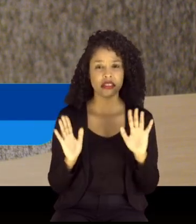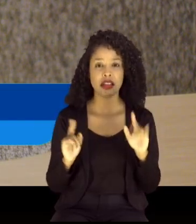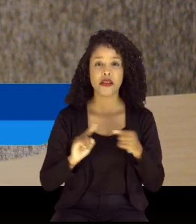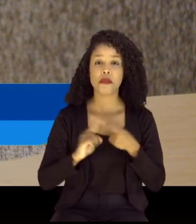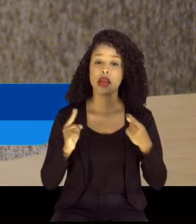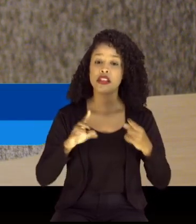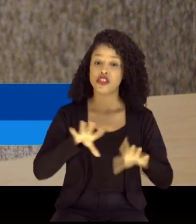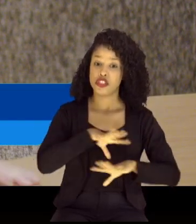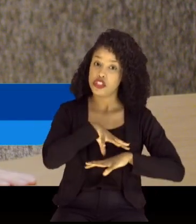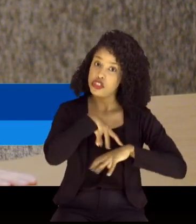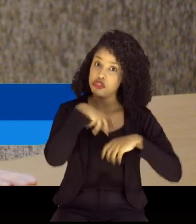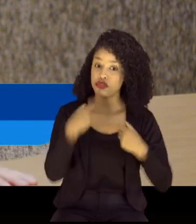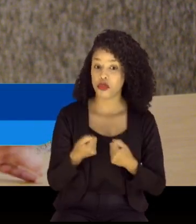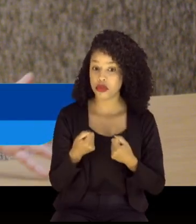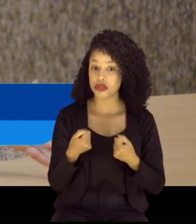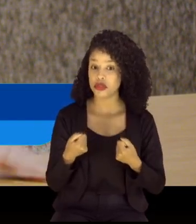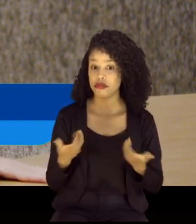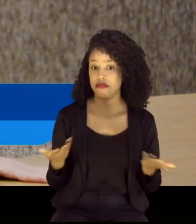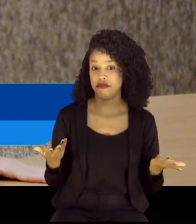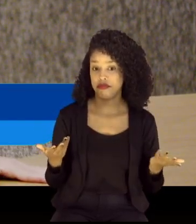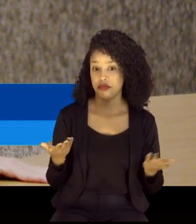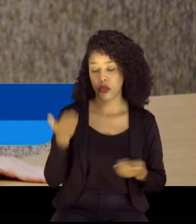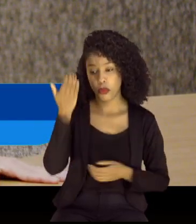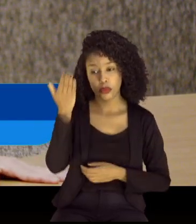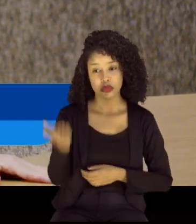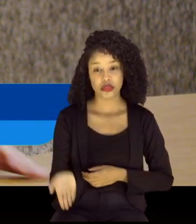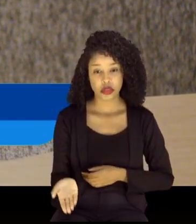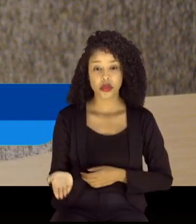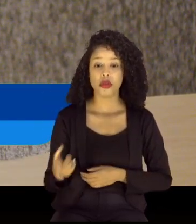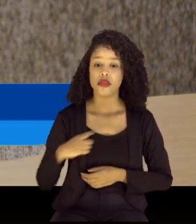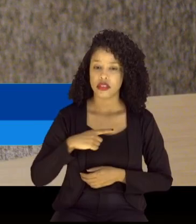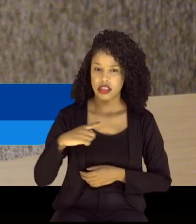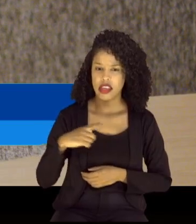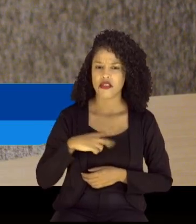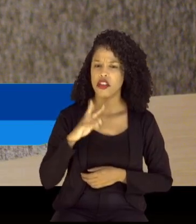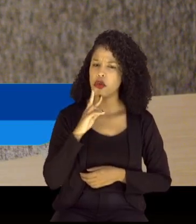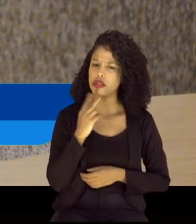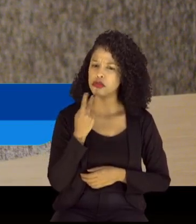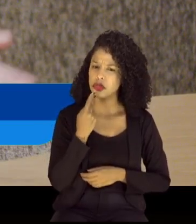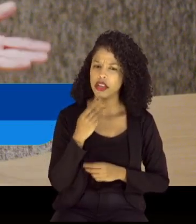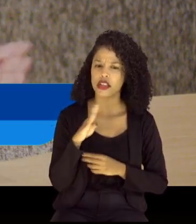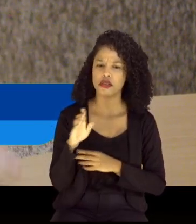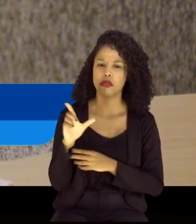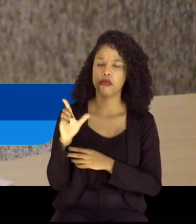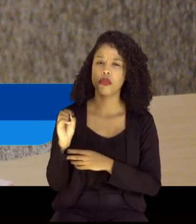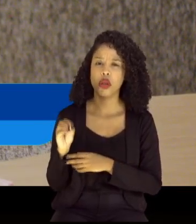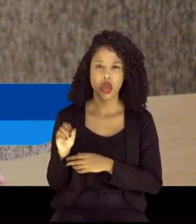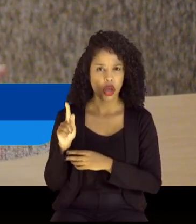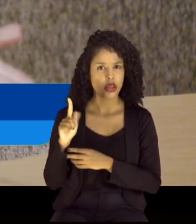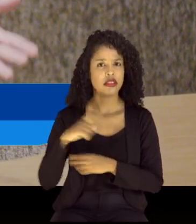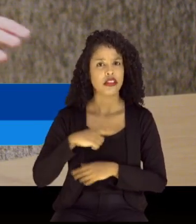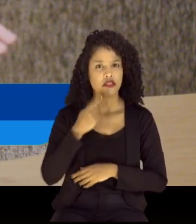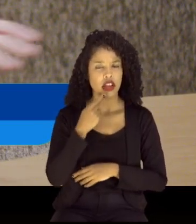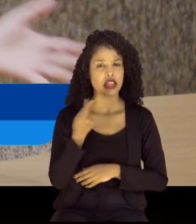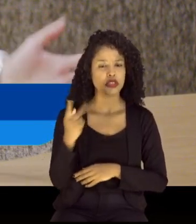pelo esforço que fez, Vossa Excelência, que inclusive foi reconhecido pelo blog do Magno pela eloquência, mas sua eloquência não ficou